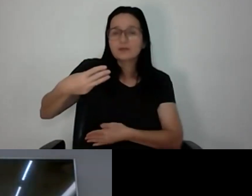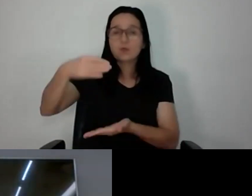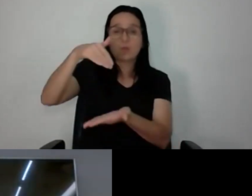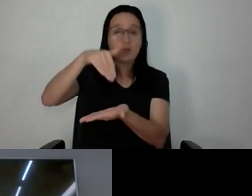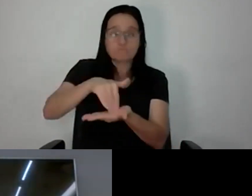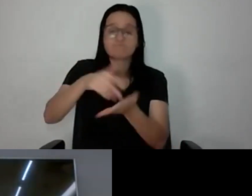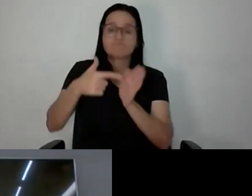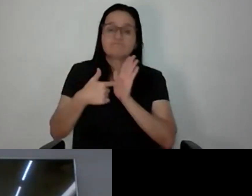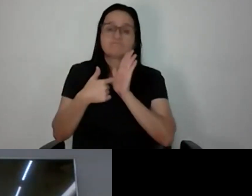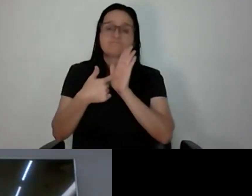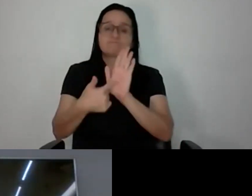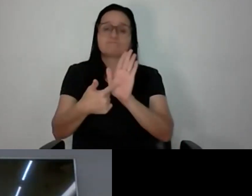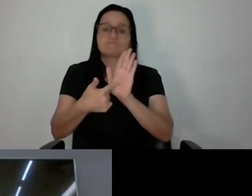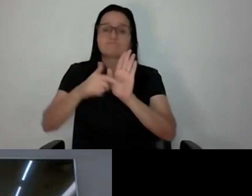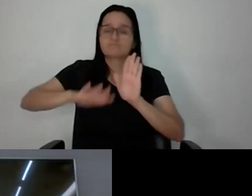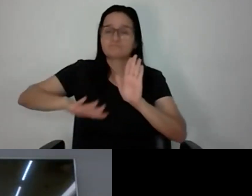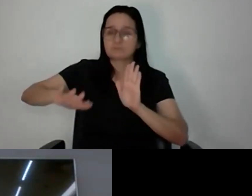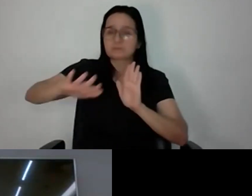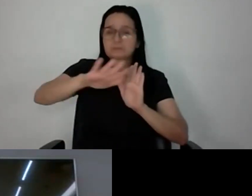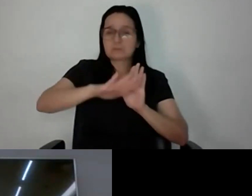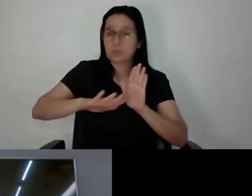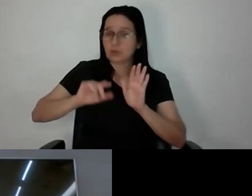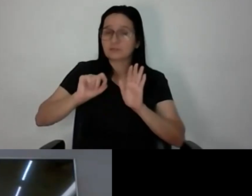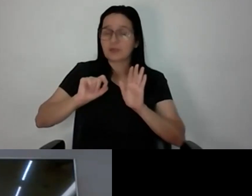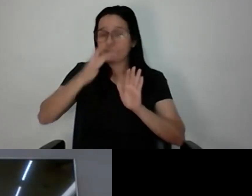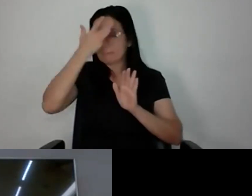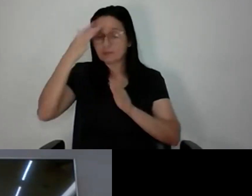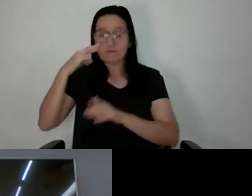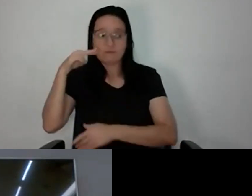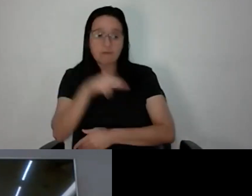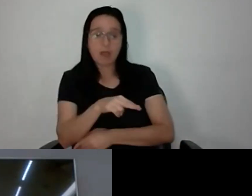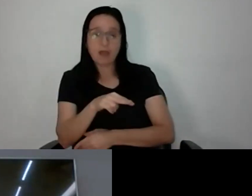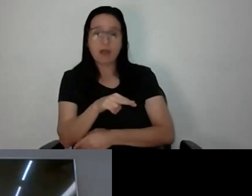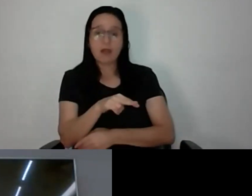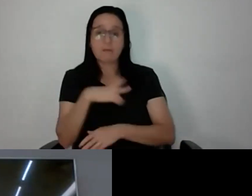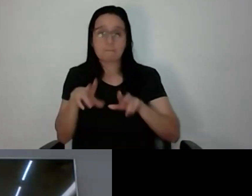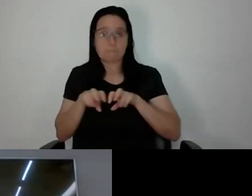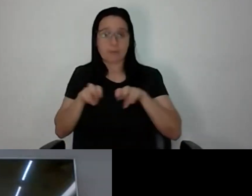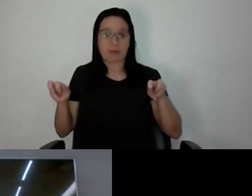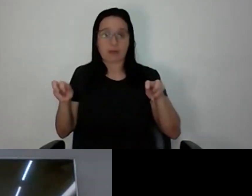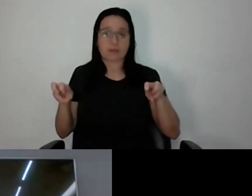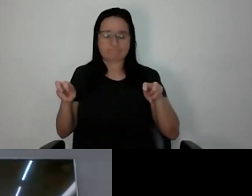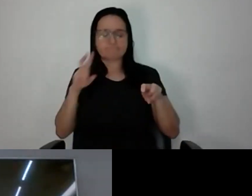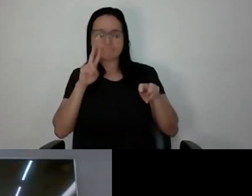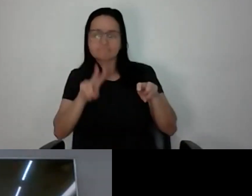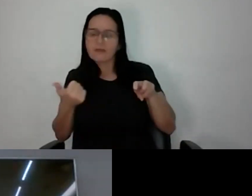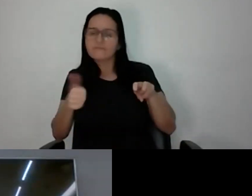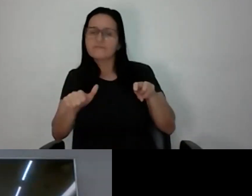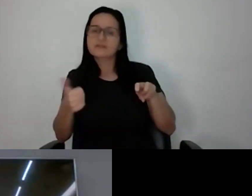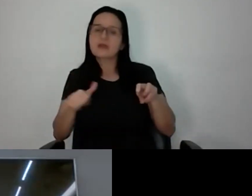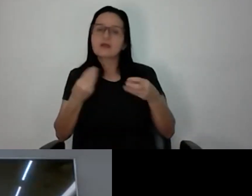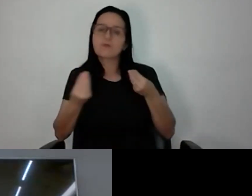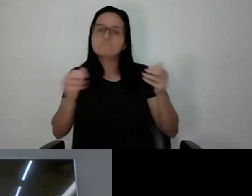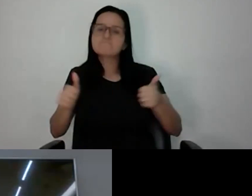das startups, apresentar o pitch para os investidores, para as pessoas da banca que avaliaria quem seria a solução